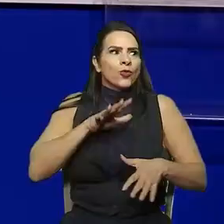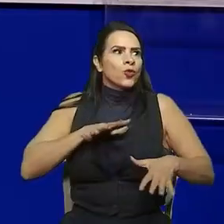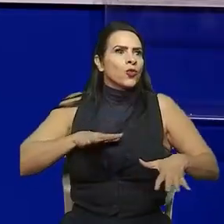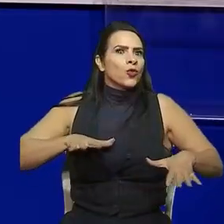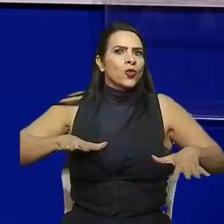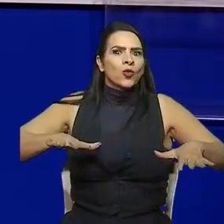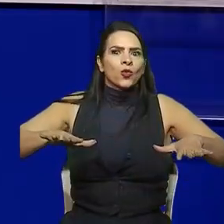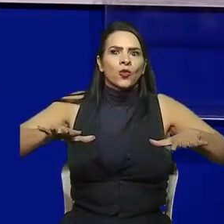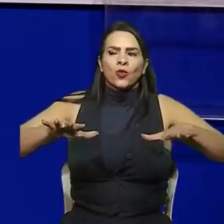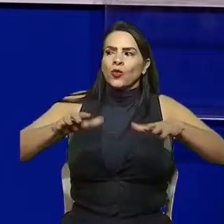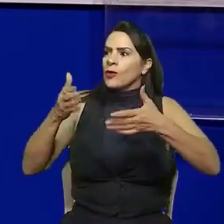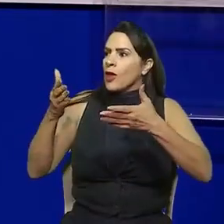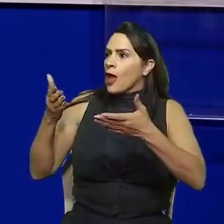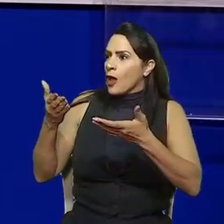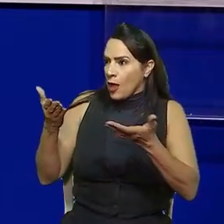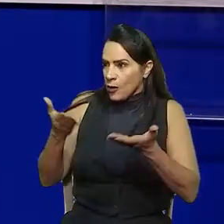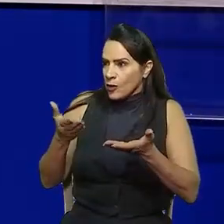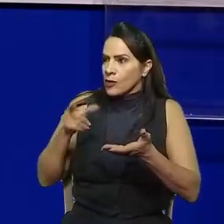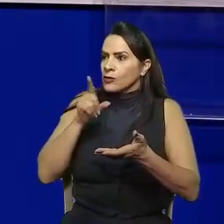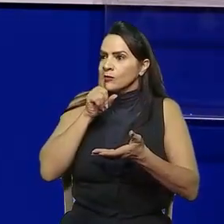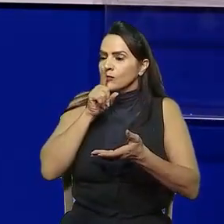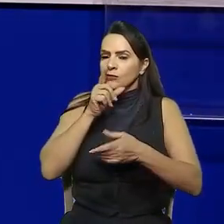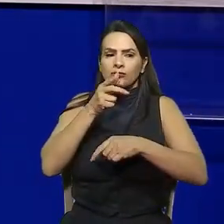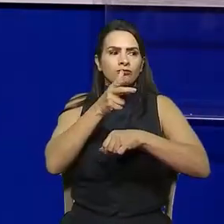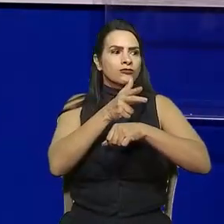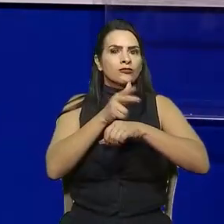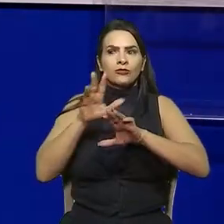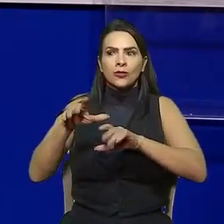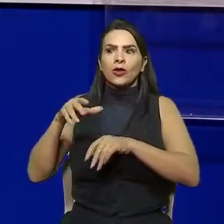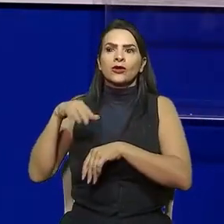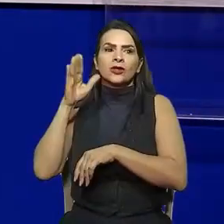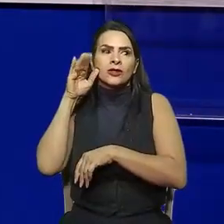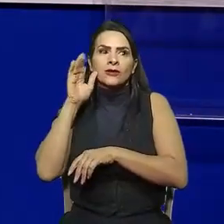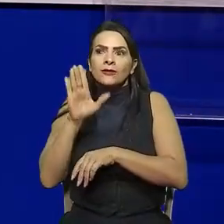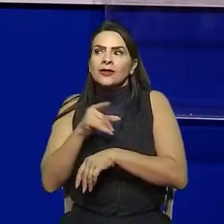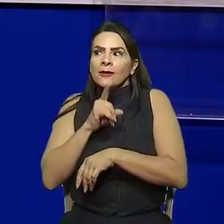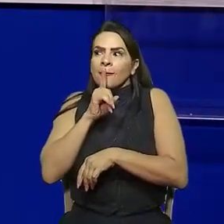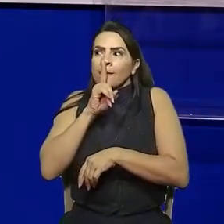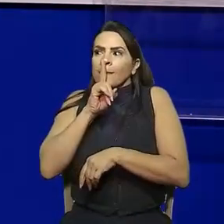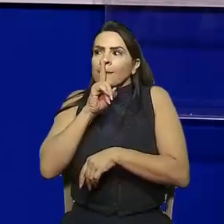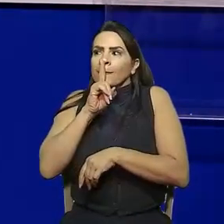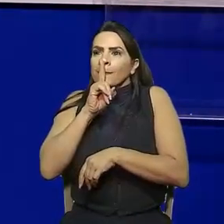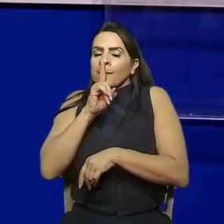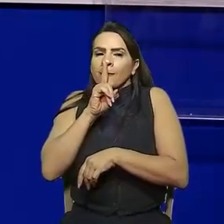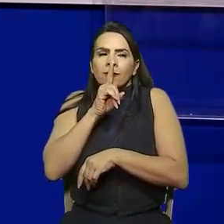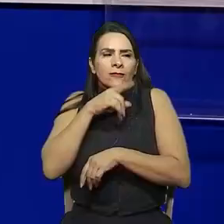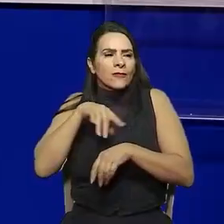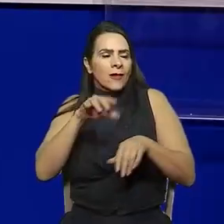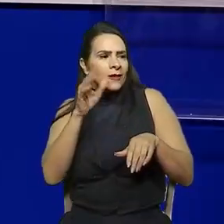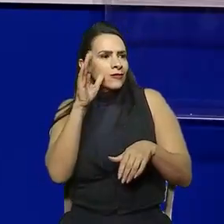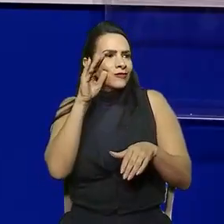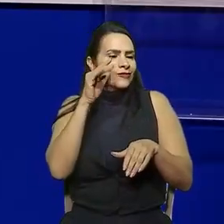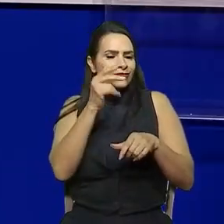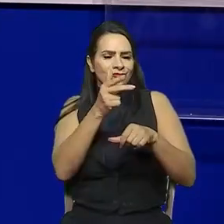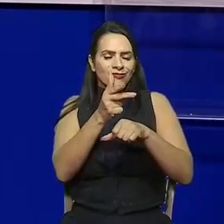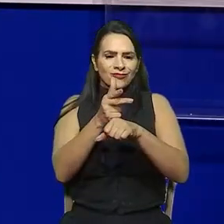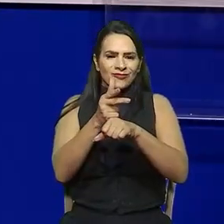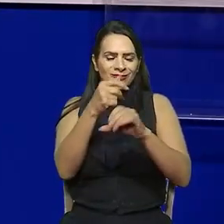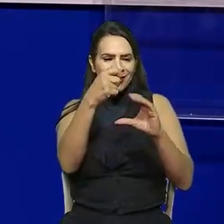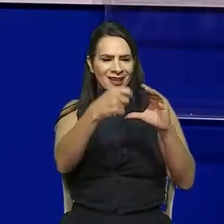vai gravar agora, todo mundo que está aí pode assistir, mas ninguém abre a boca para falar nada.